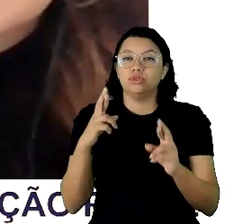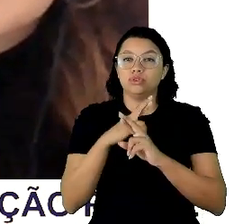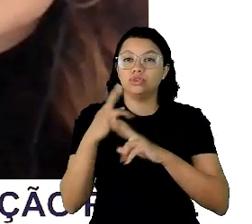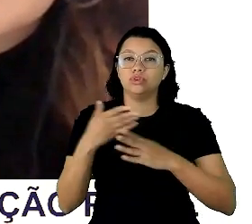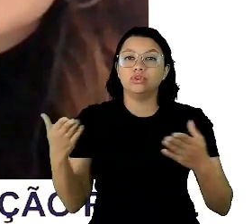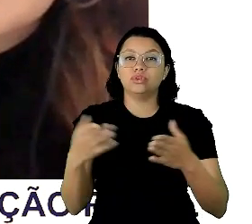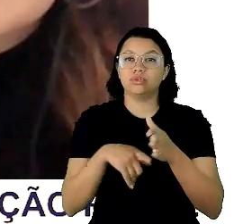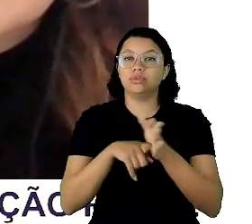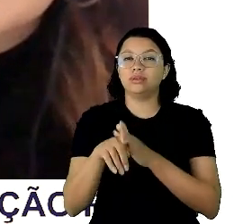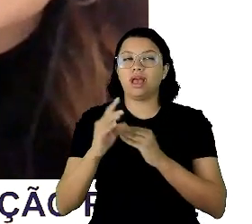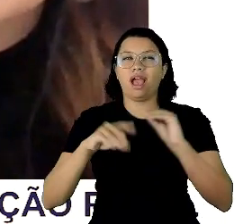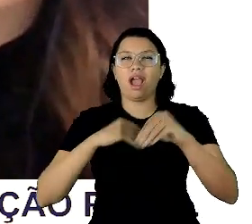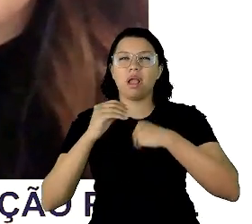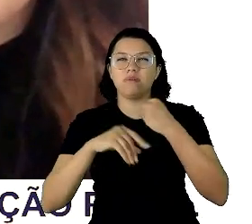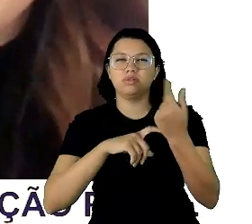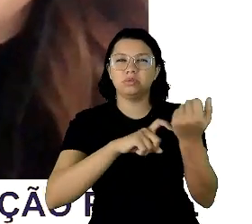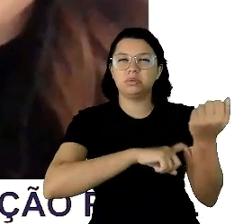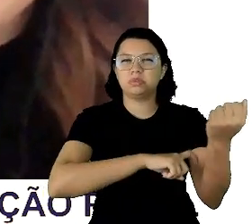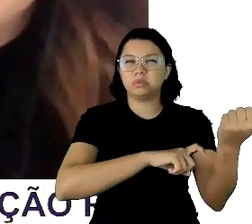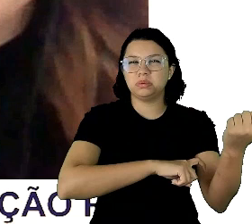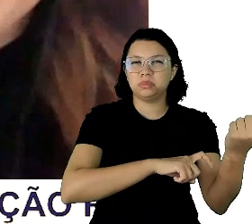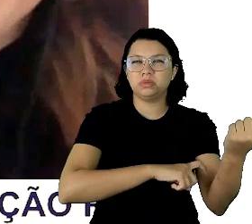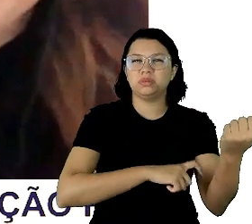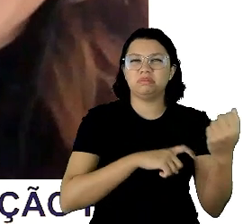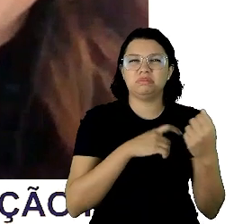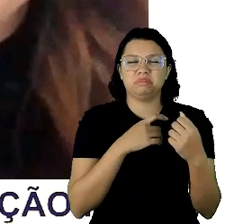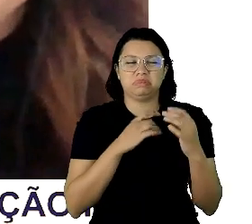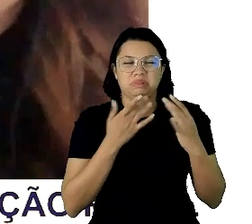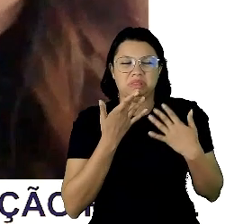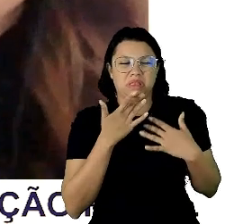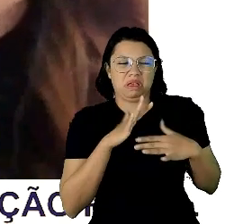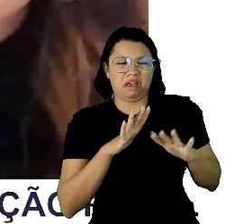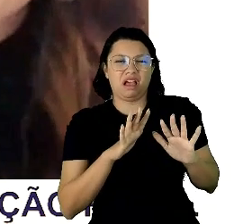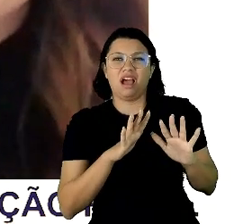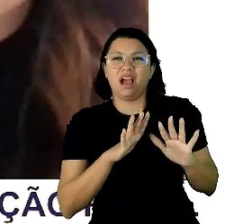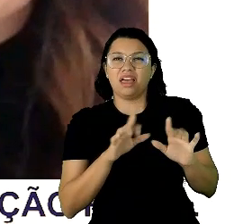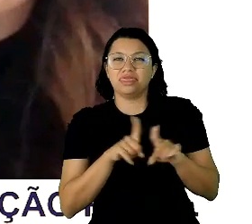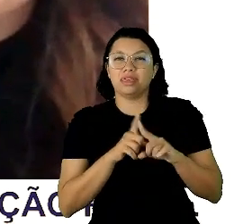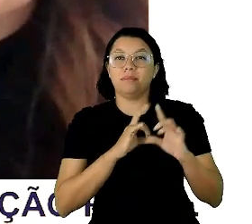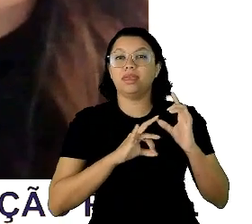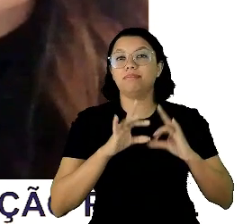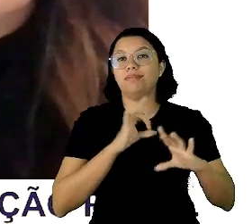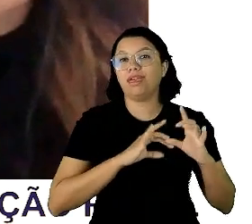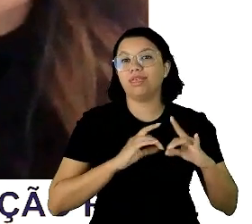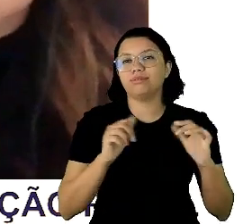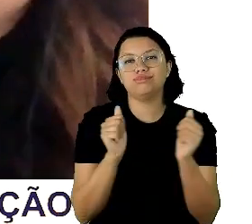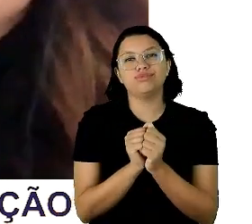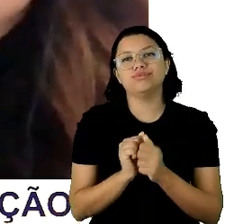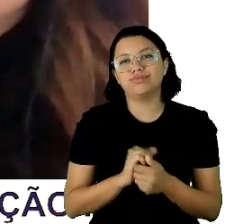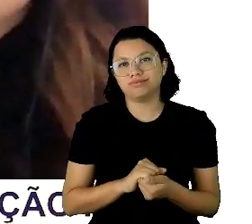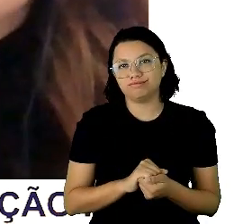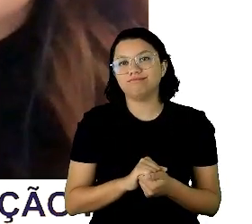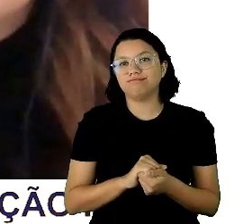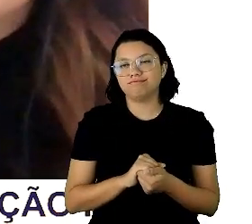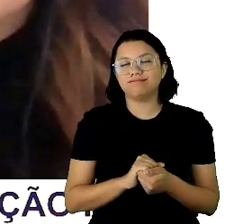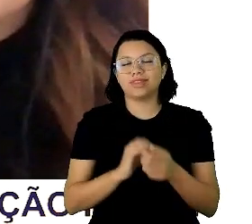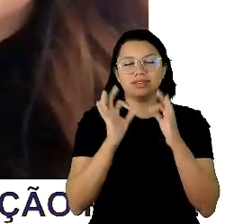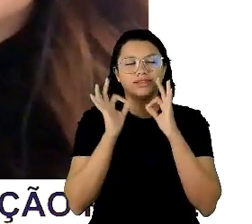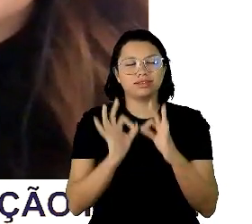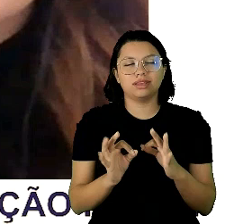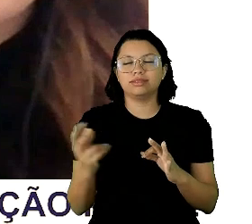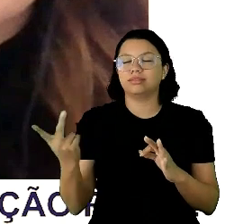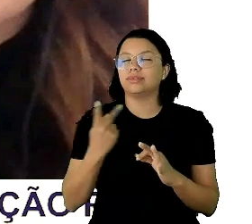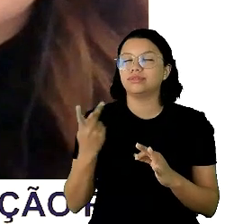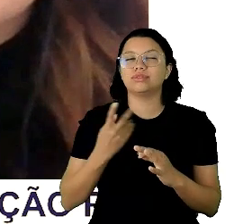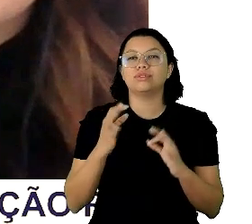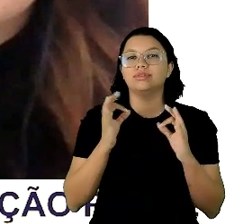um misto de raiva com asco e medo, exatamente isso que nós sentimos, né?